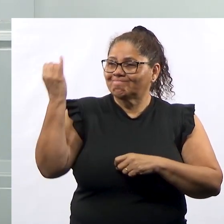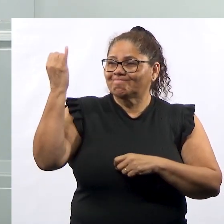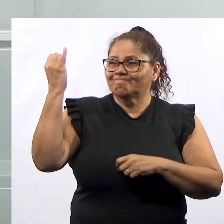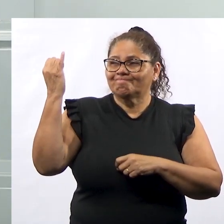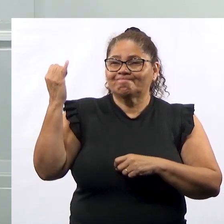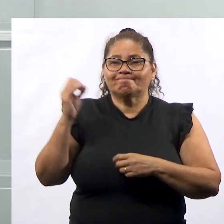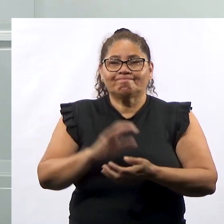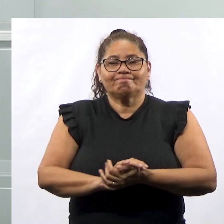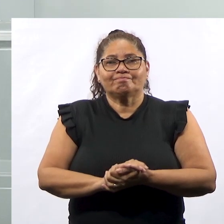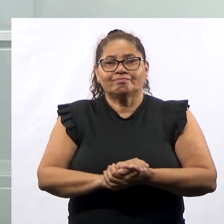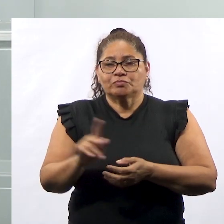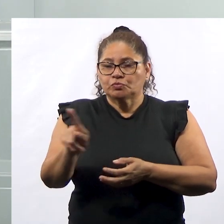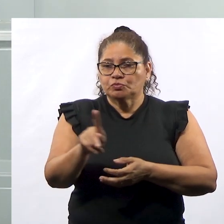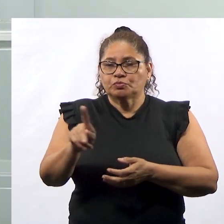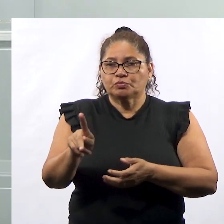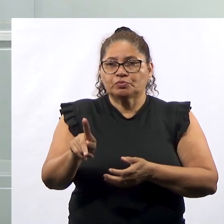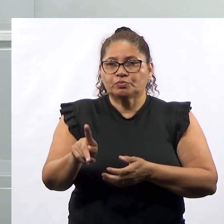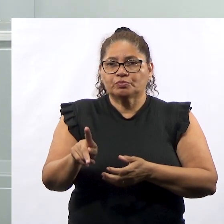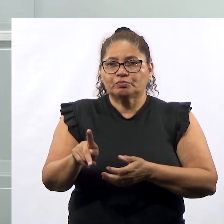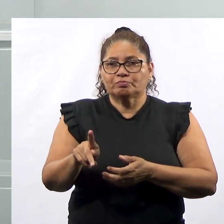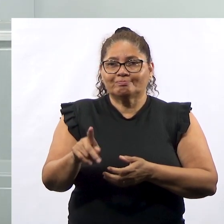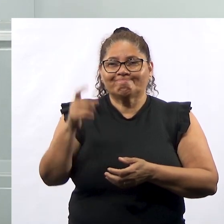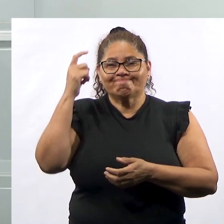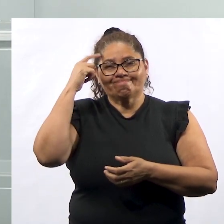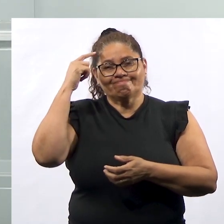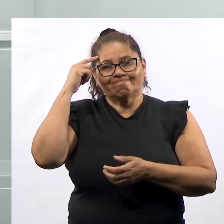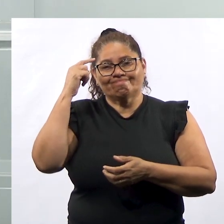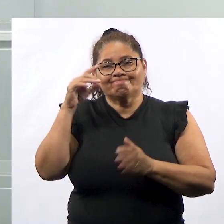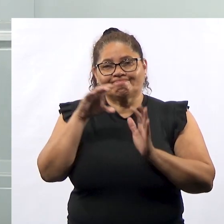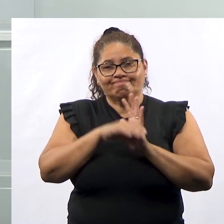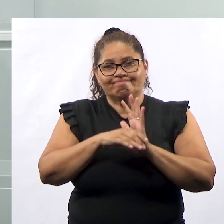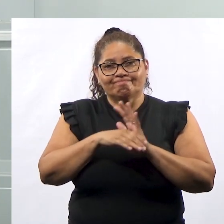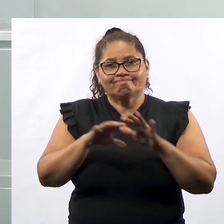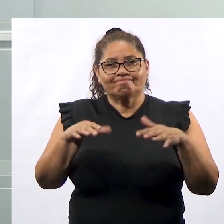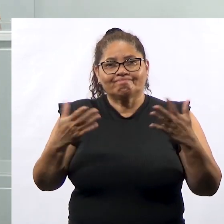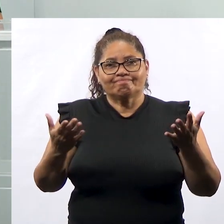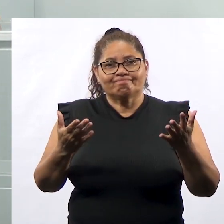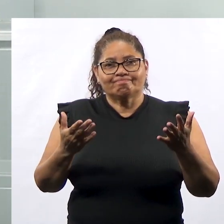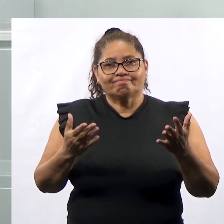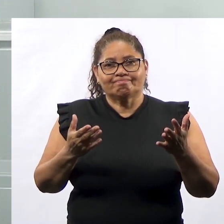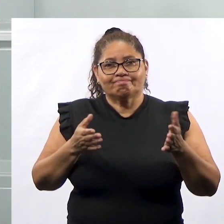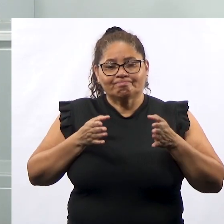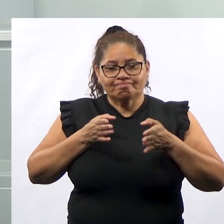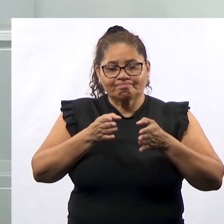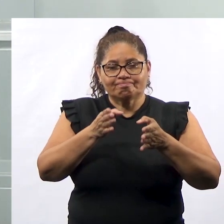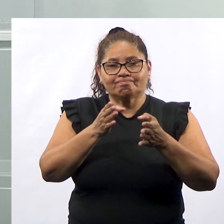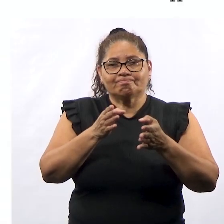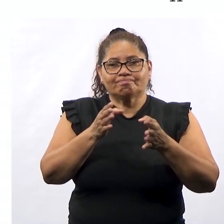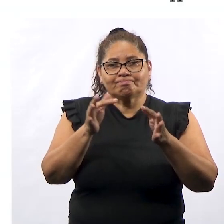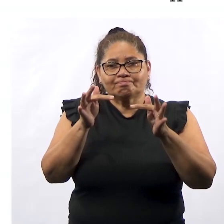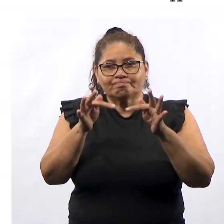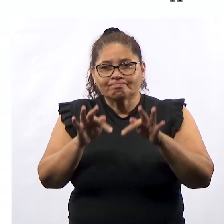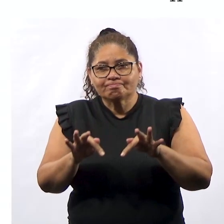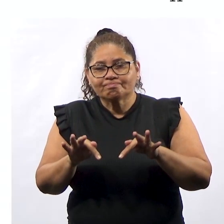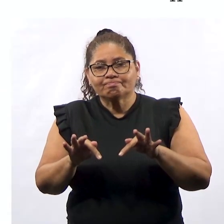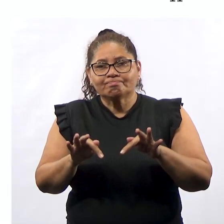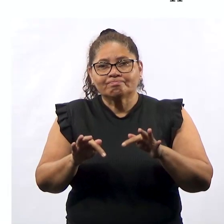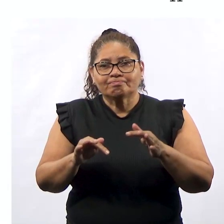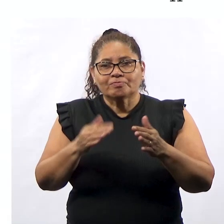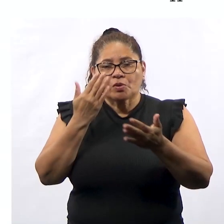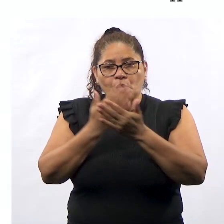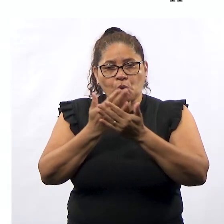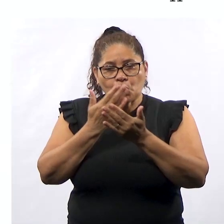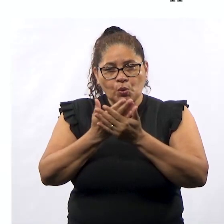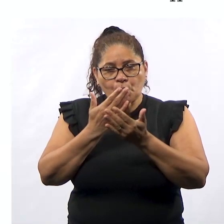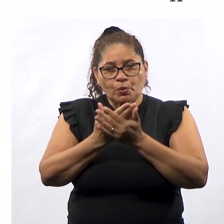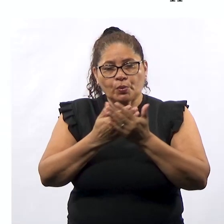e a importância do professor interpretar esse texto curricular. Então, vamos aqui para finalizar a nossa